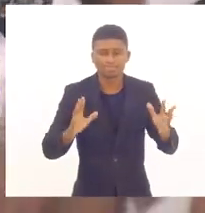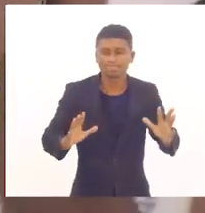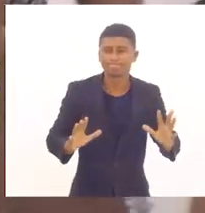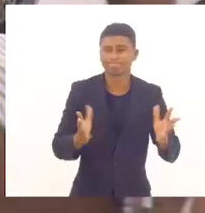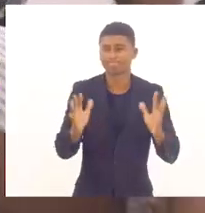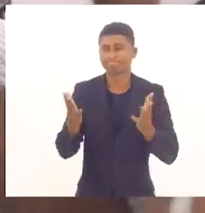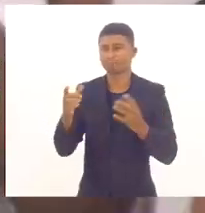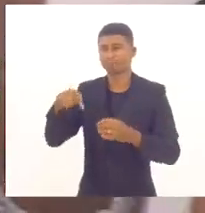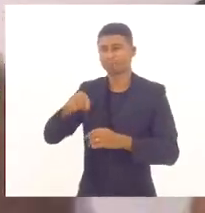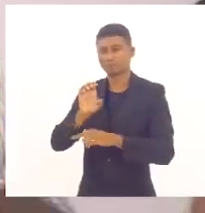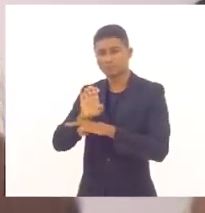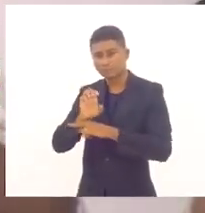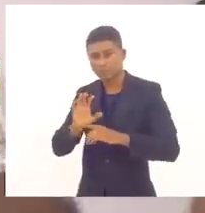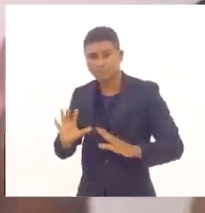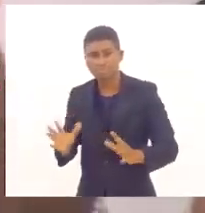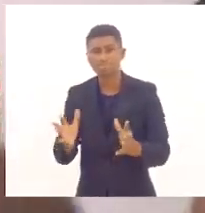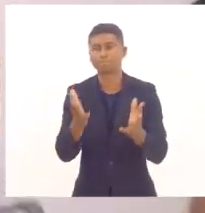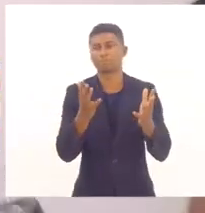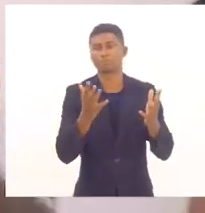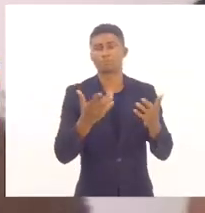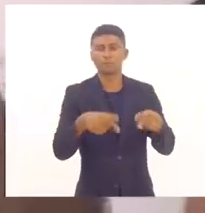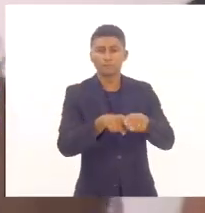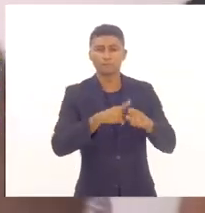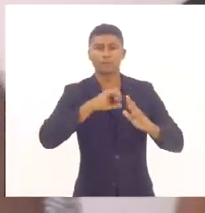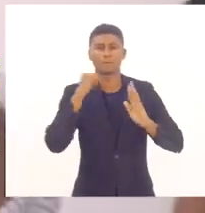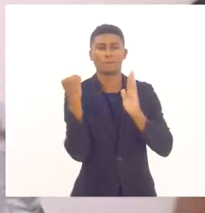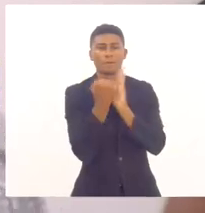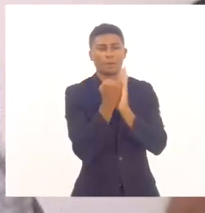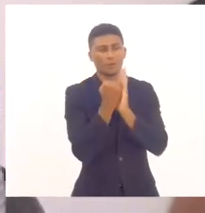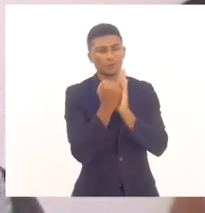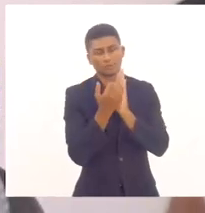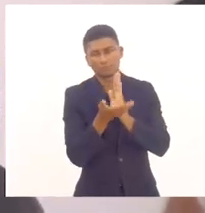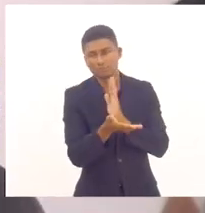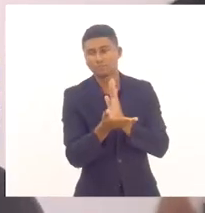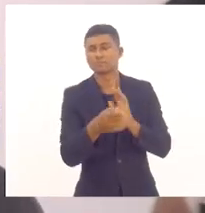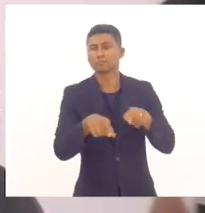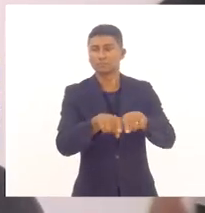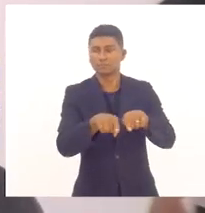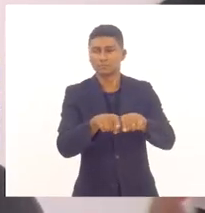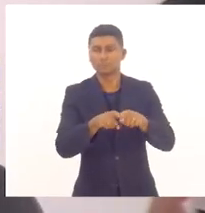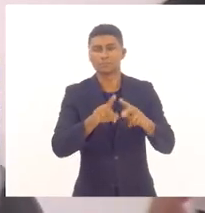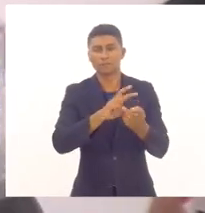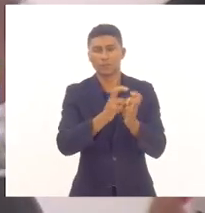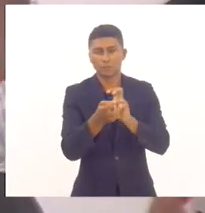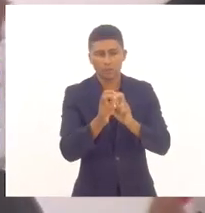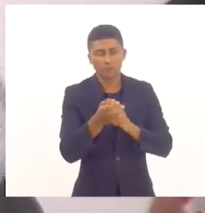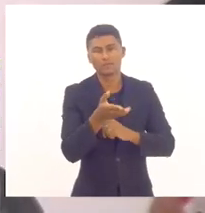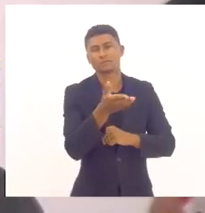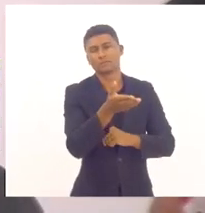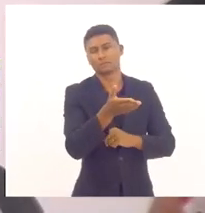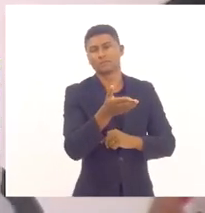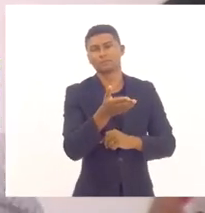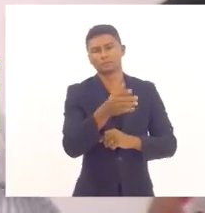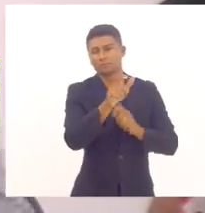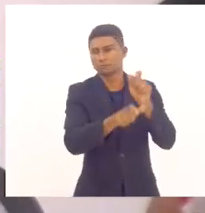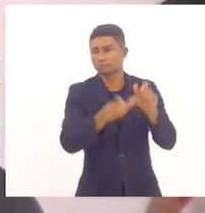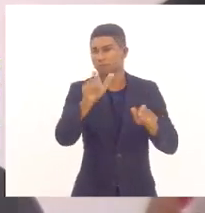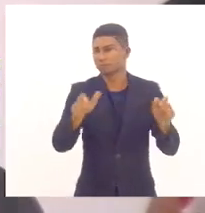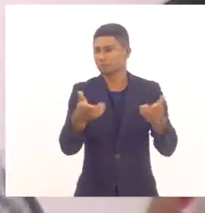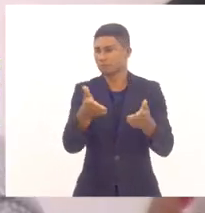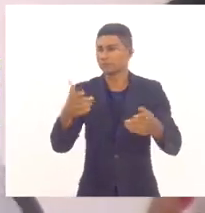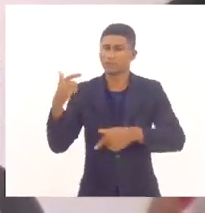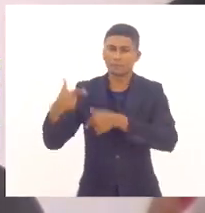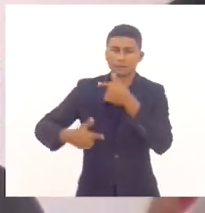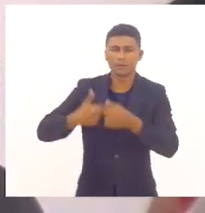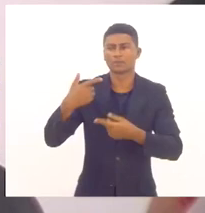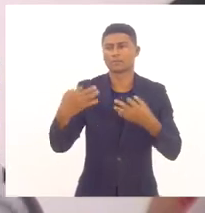Estado, para que haja salvaguarda desse patrimônio e que tenha forma de a capoeira estar atuando, né, o capoeirista estar atuando. Isso